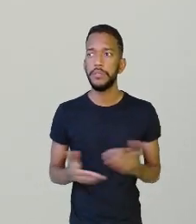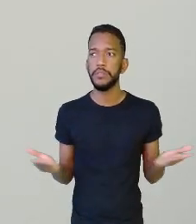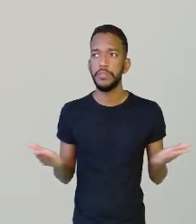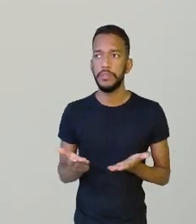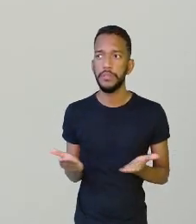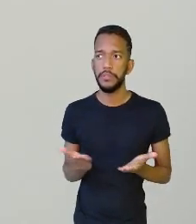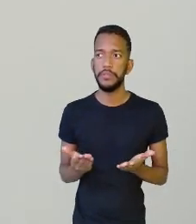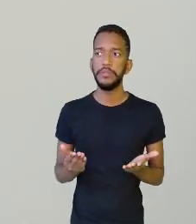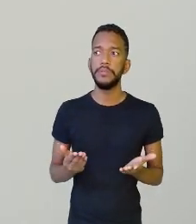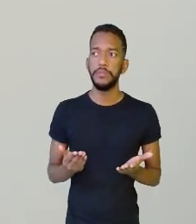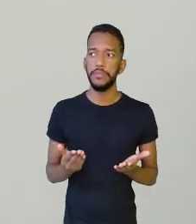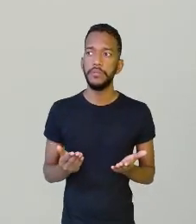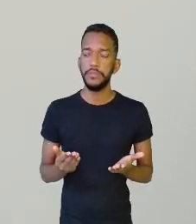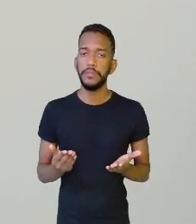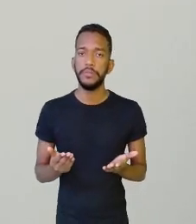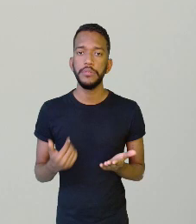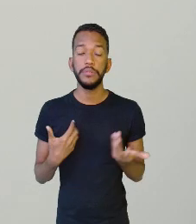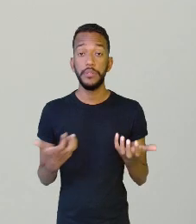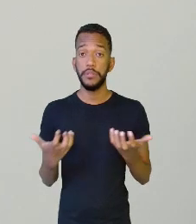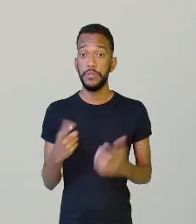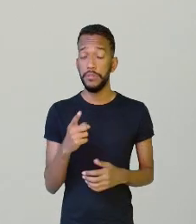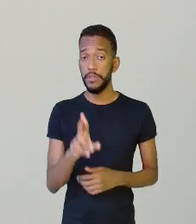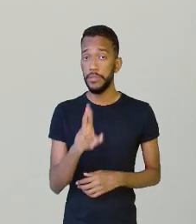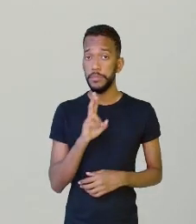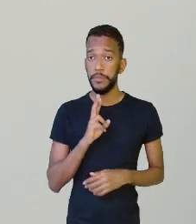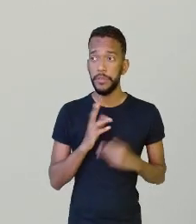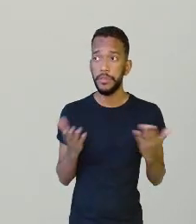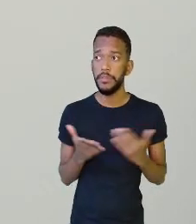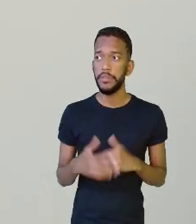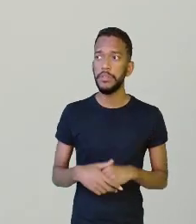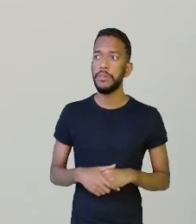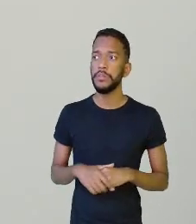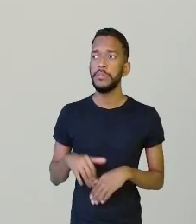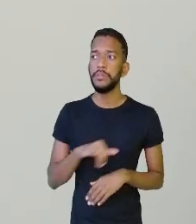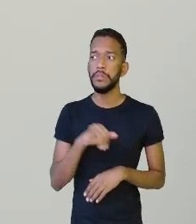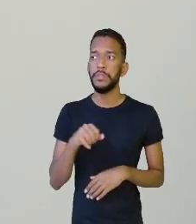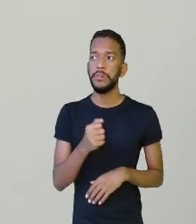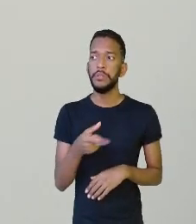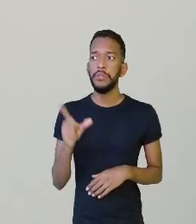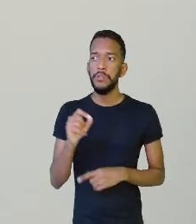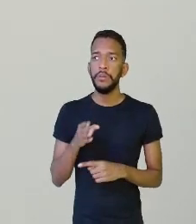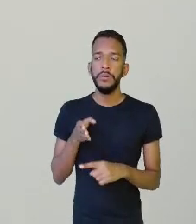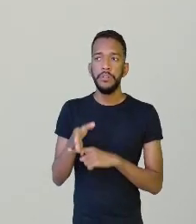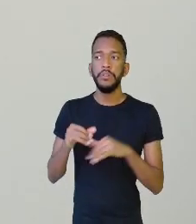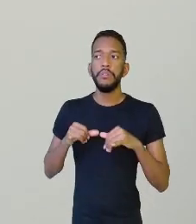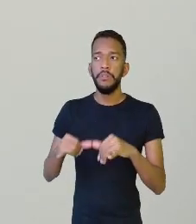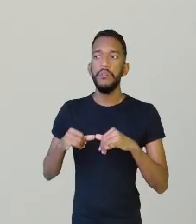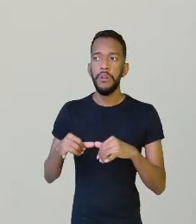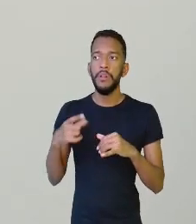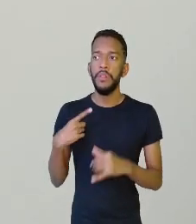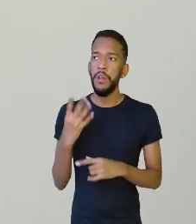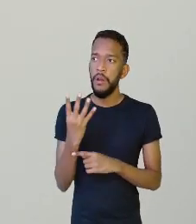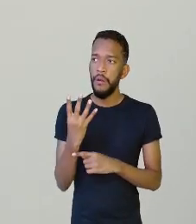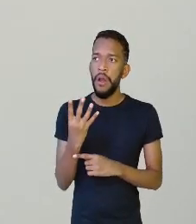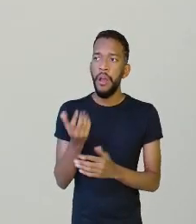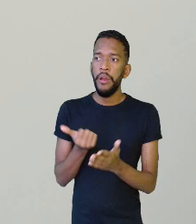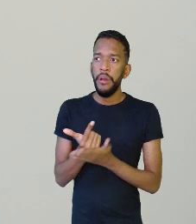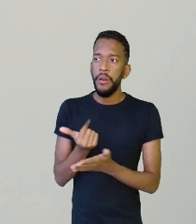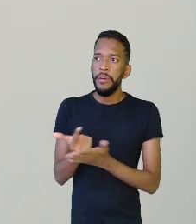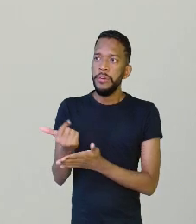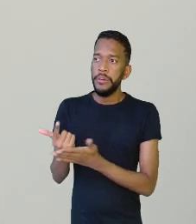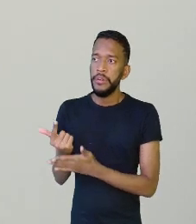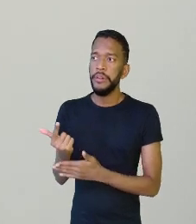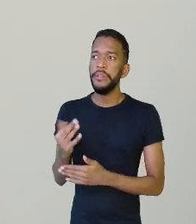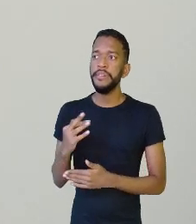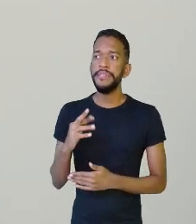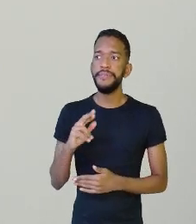Agora, eu quero que você me responda a essa. João foi à feira comprar 4 quilos de frango. Se